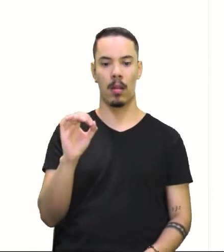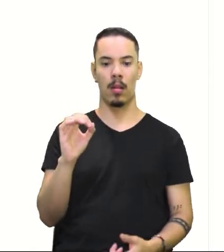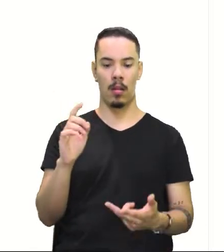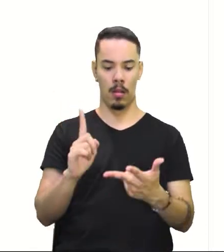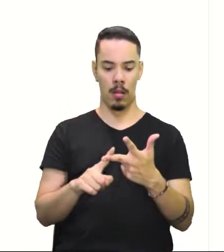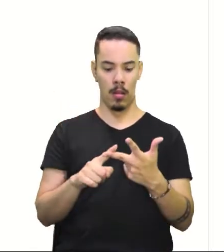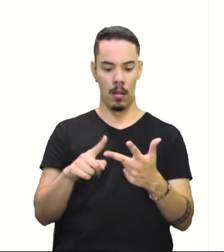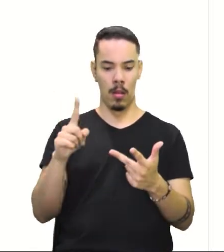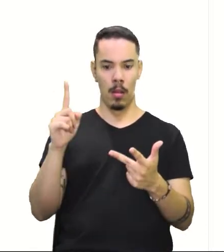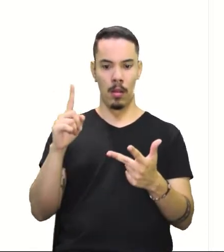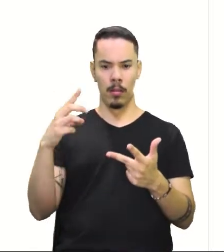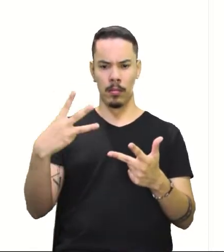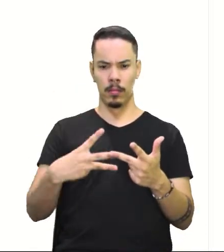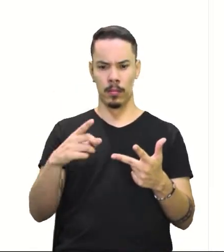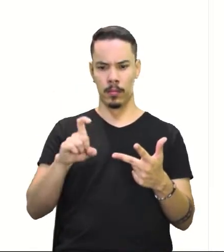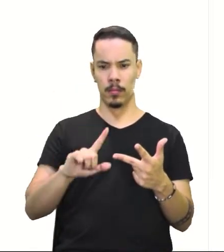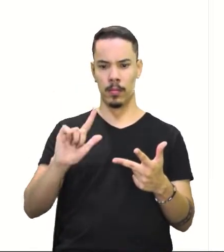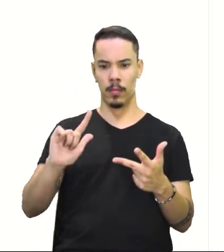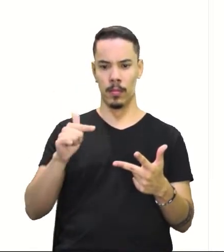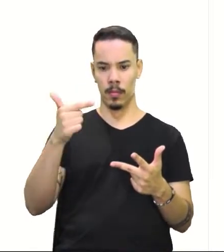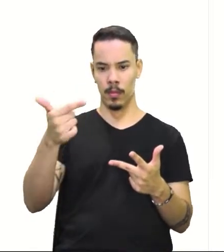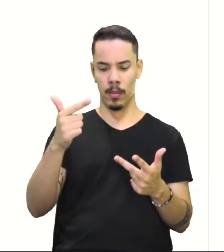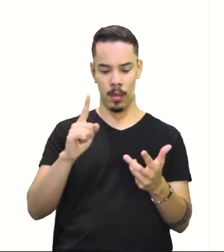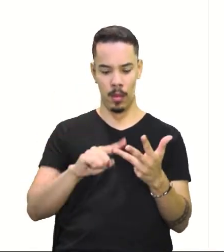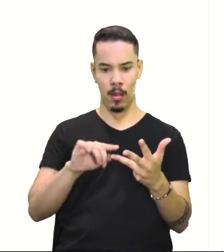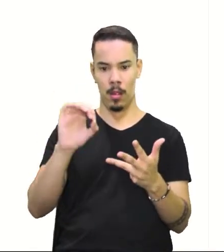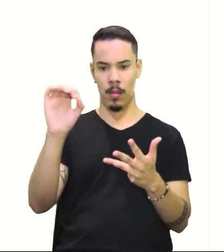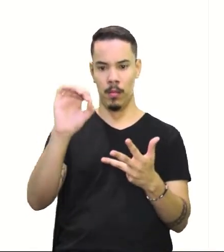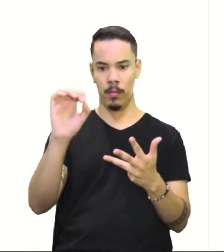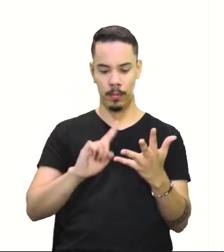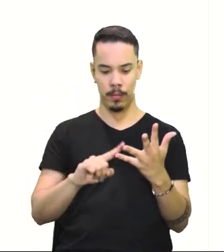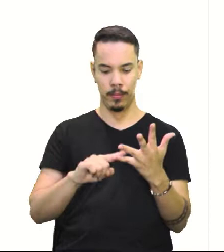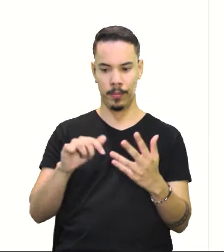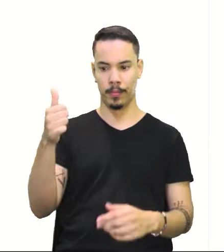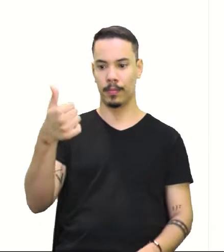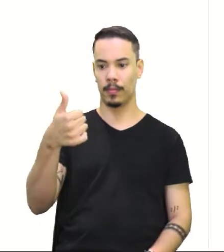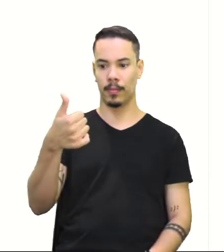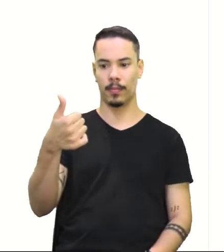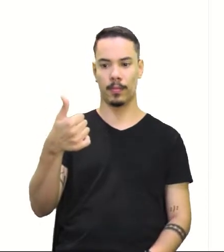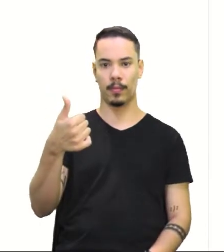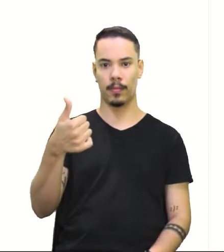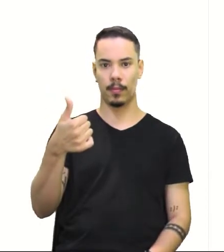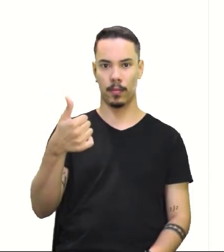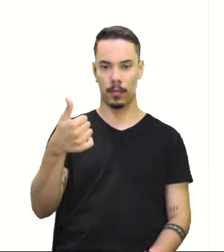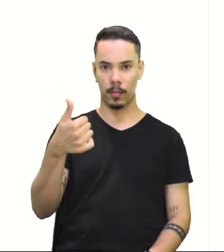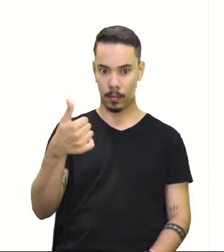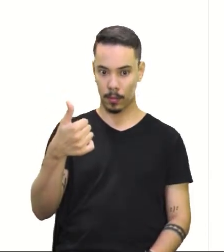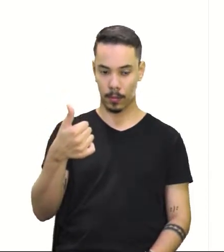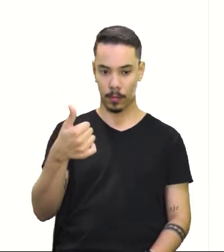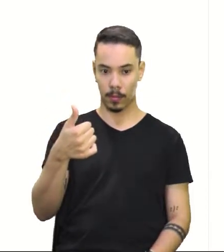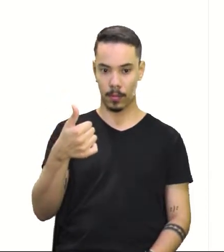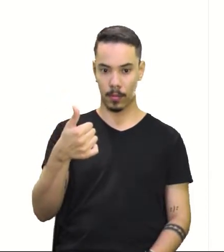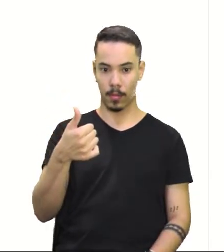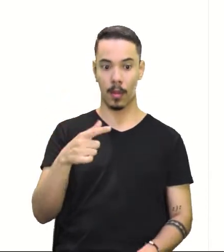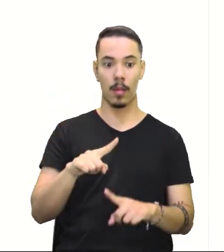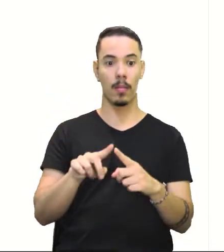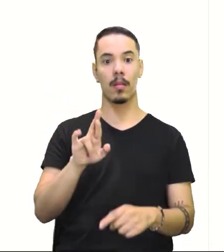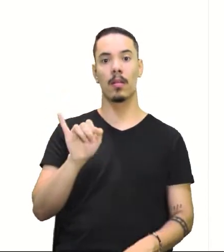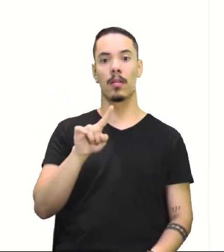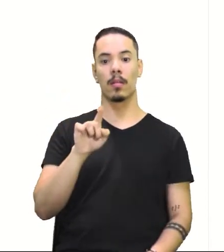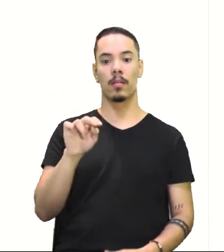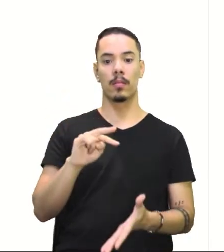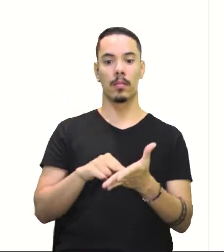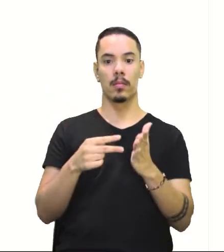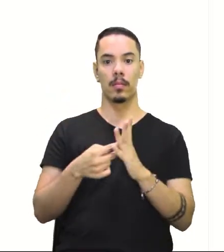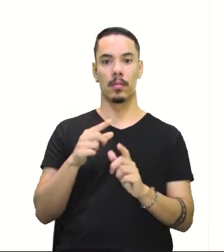ao quadrado. Eu tenho 0 apenas para o x e eu tenho 1 para o outro. Isso. Ah, entendi. A raiz é o quê, gente?